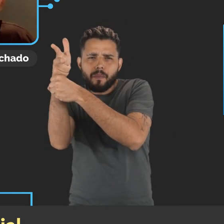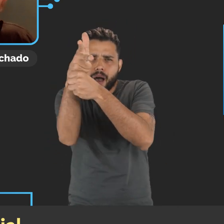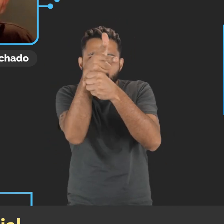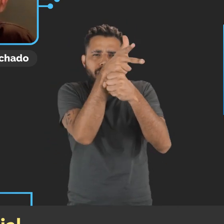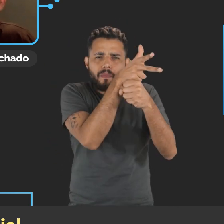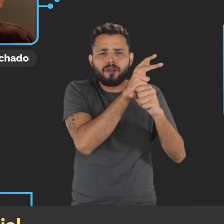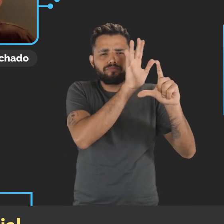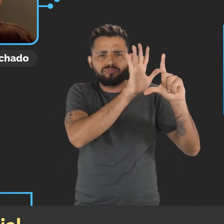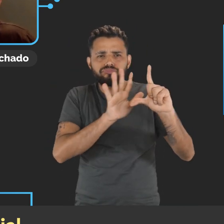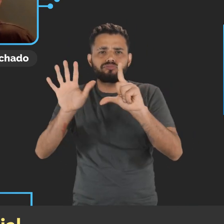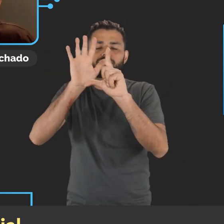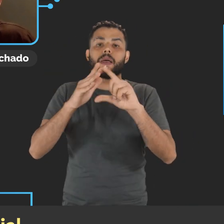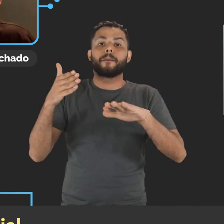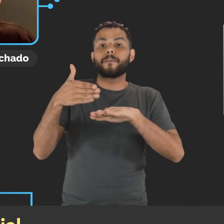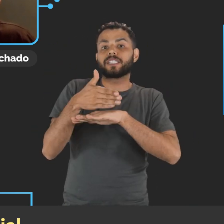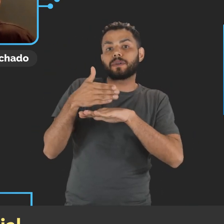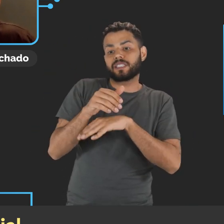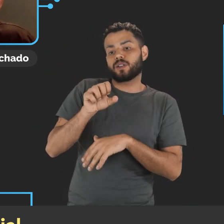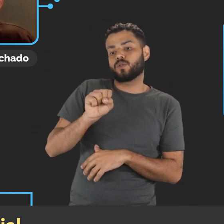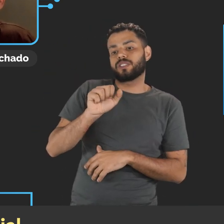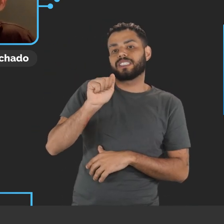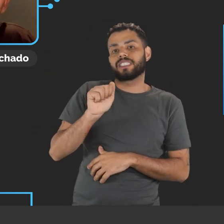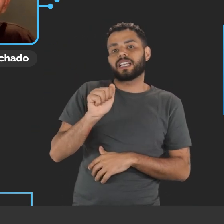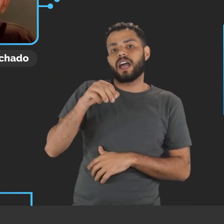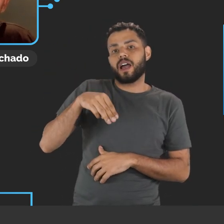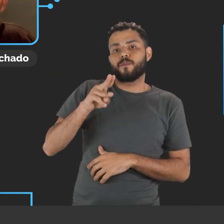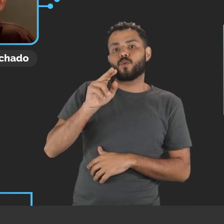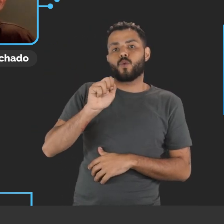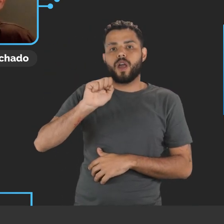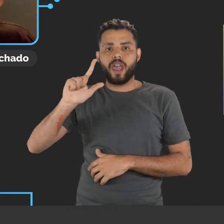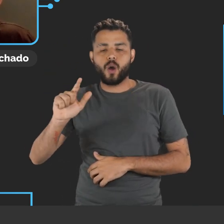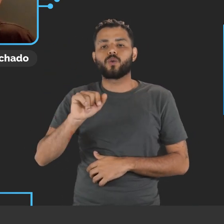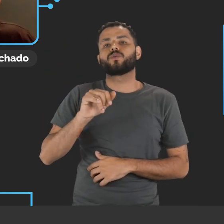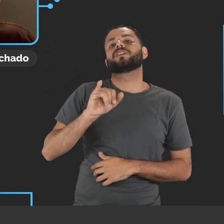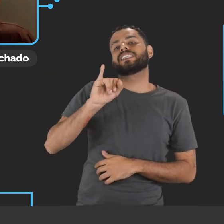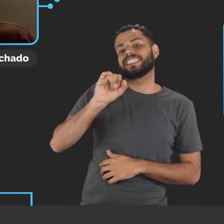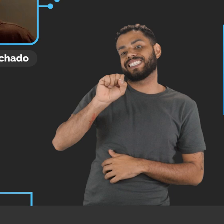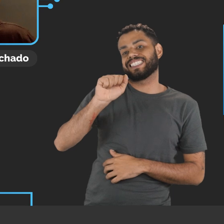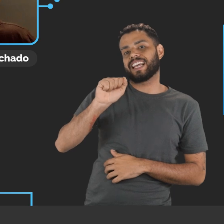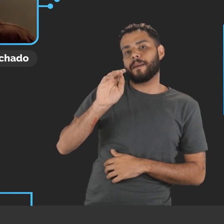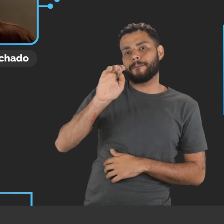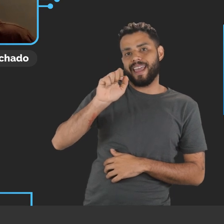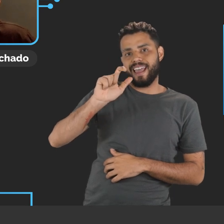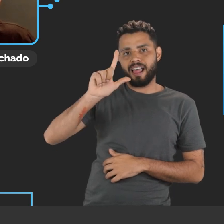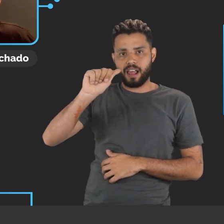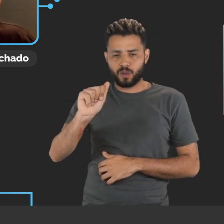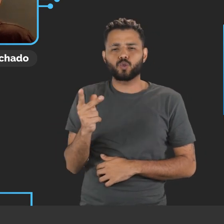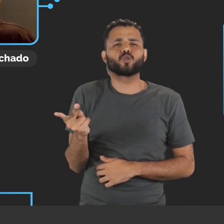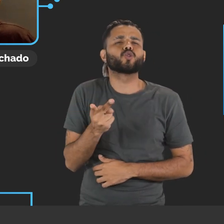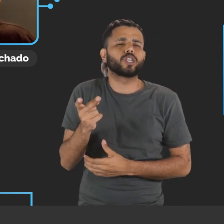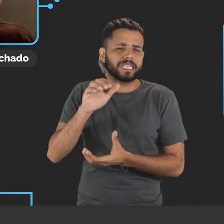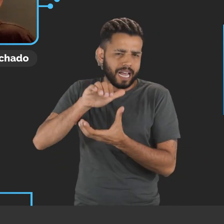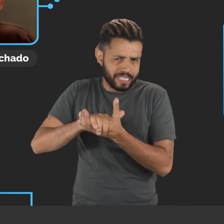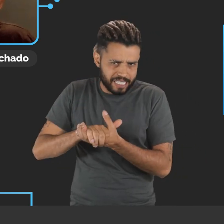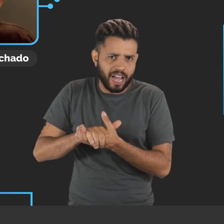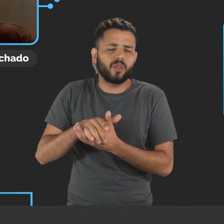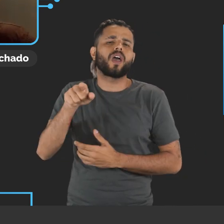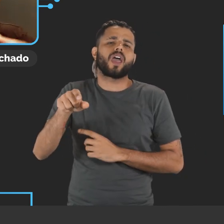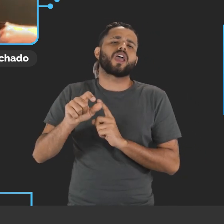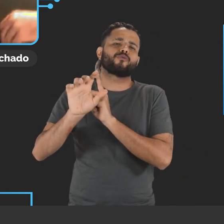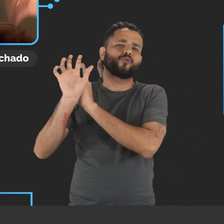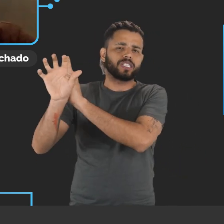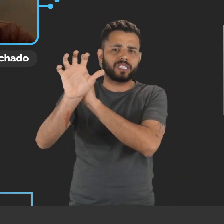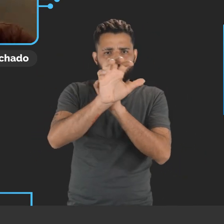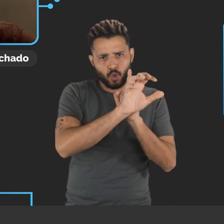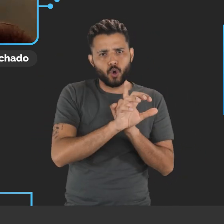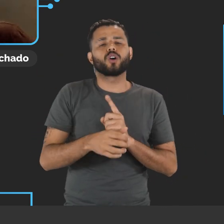participação muito especial também do Samuel e da Isabela, que é esse casal são casados mesmo, né? E são